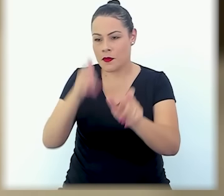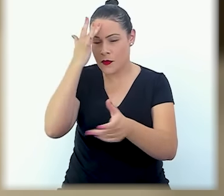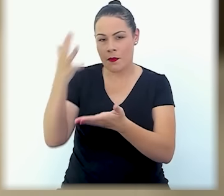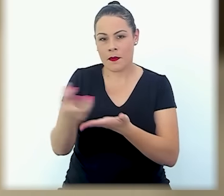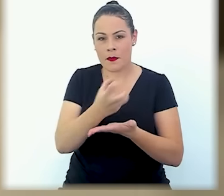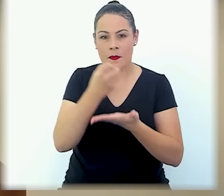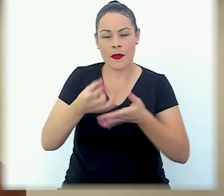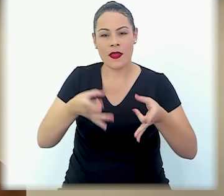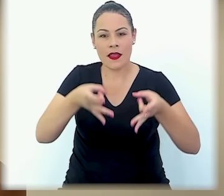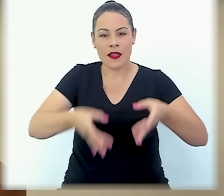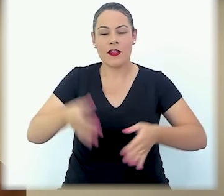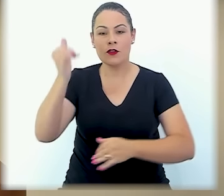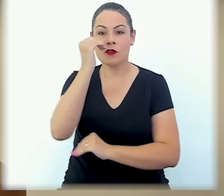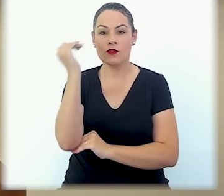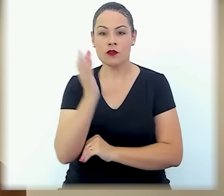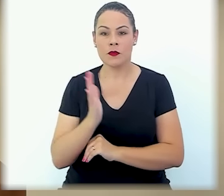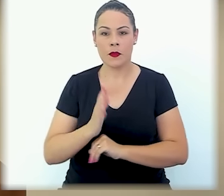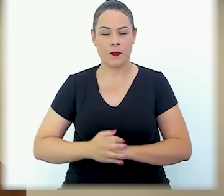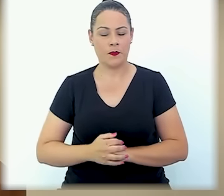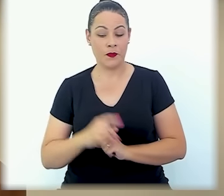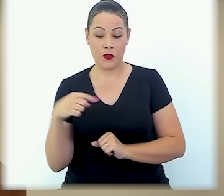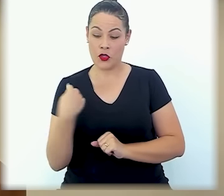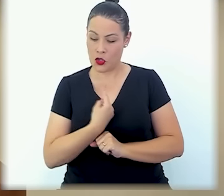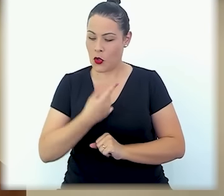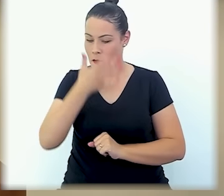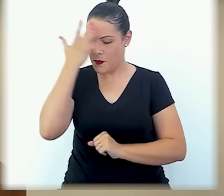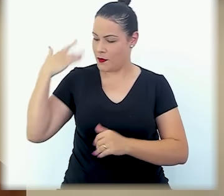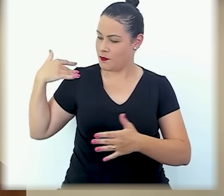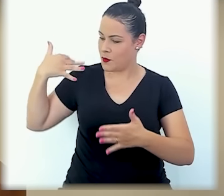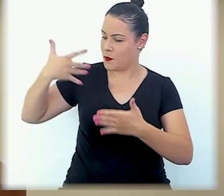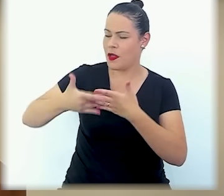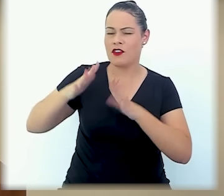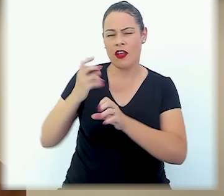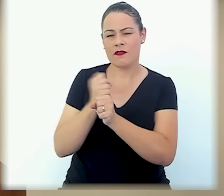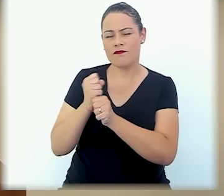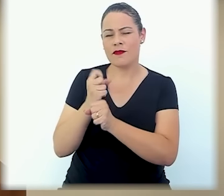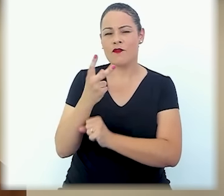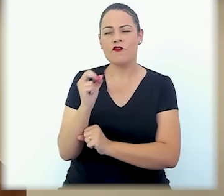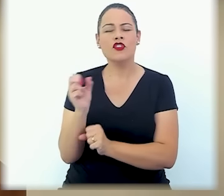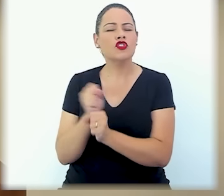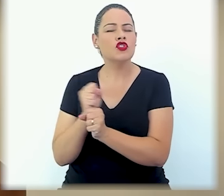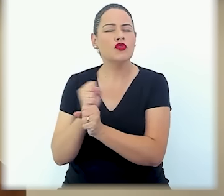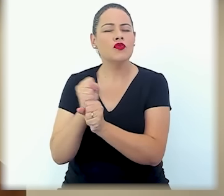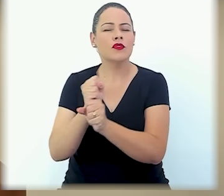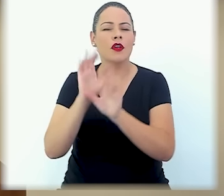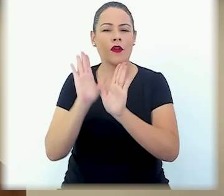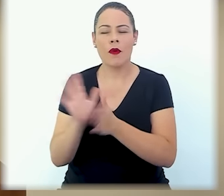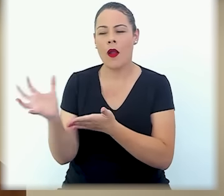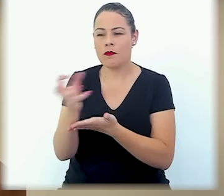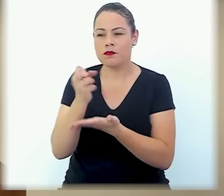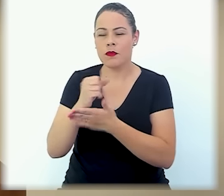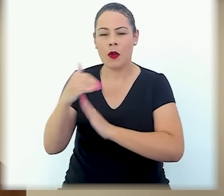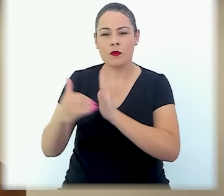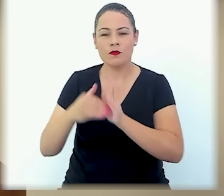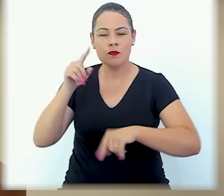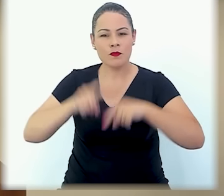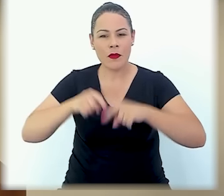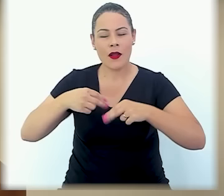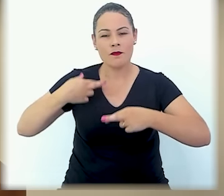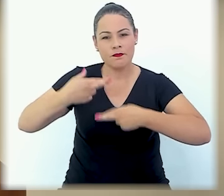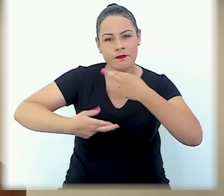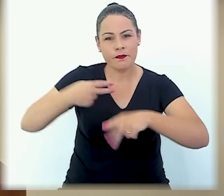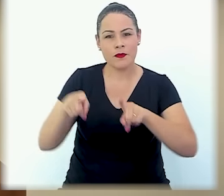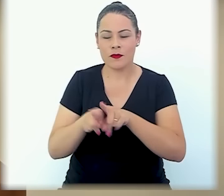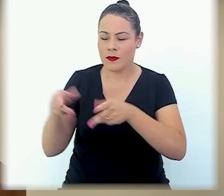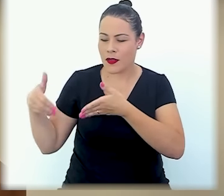Brasil. Os catadores, na verdade, historicamente, né, nós catadores, né, sou um catador já há mais de 20 anos, né, nessa trajetória, tanto